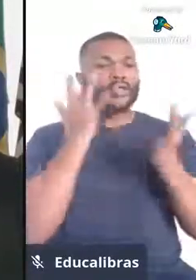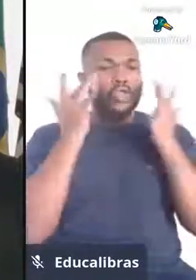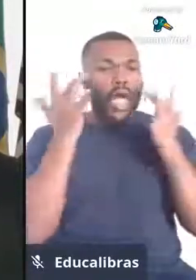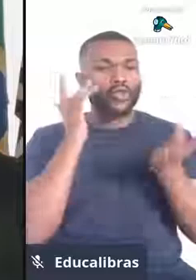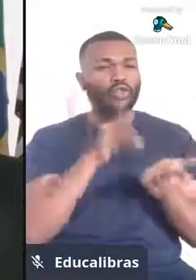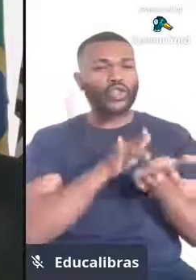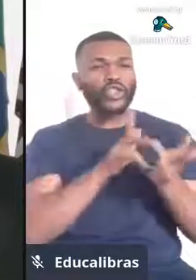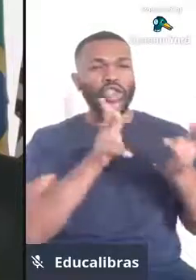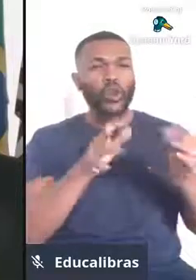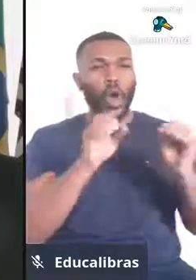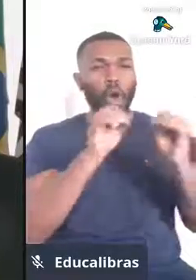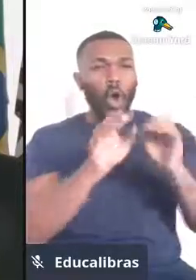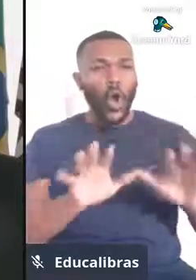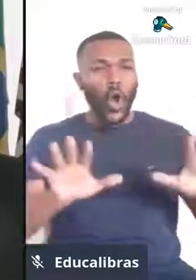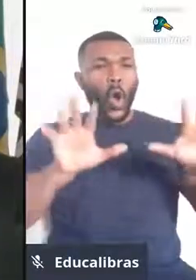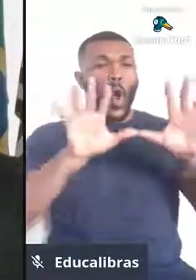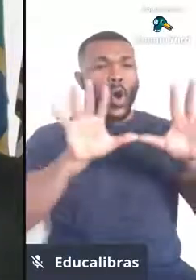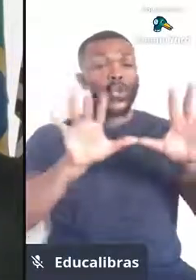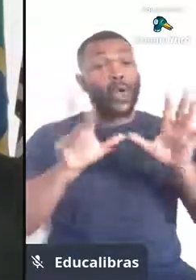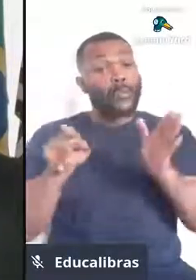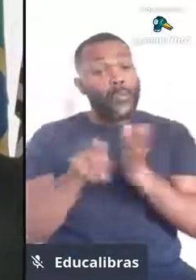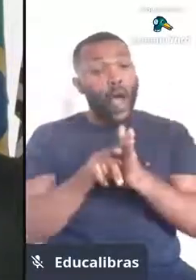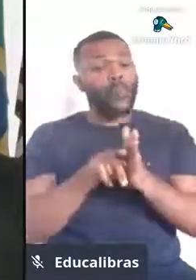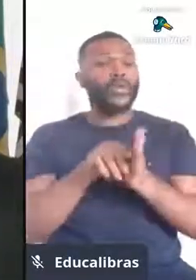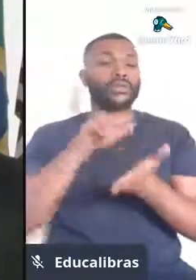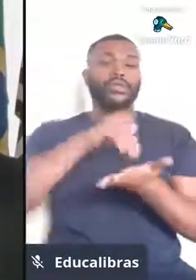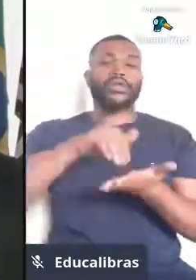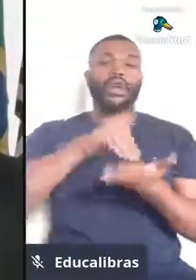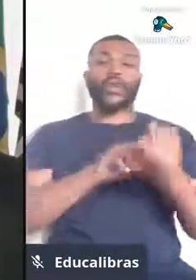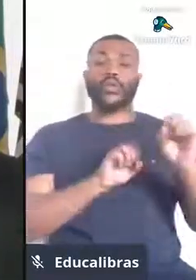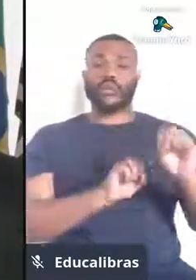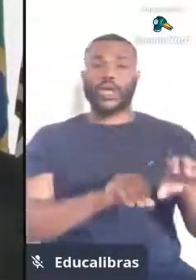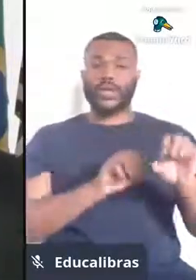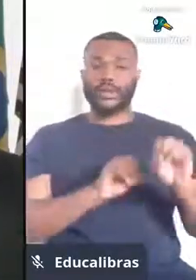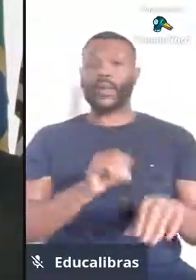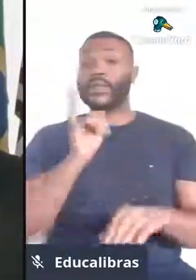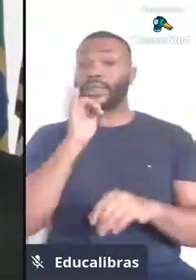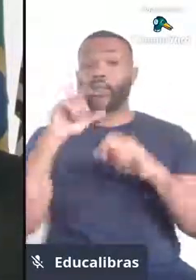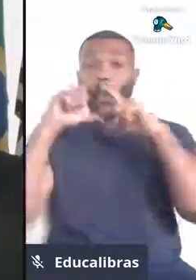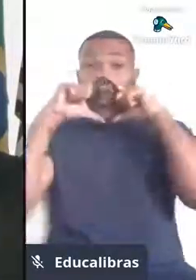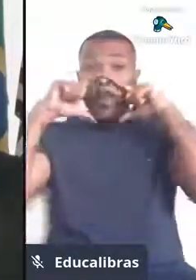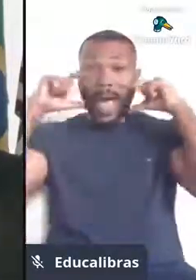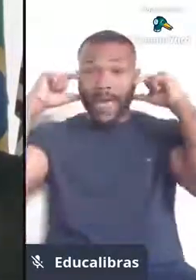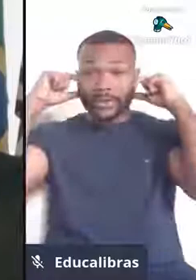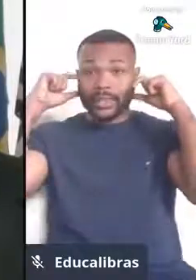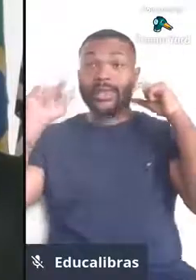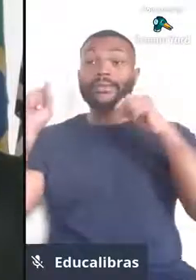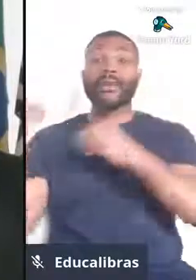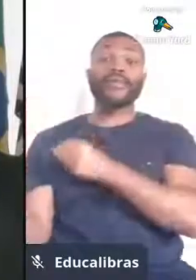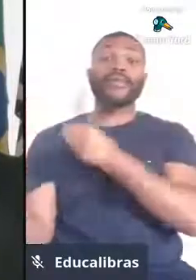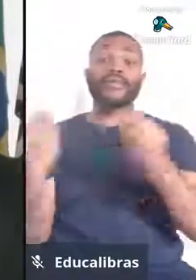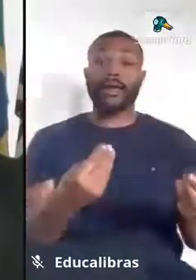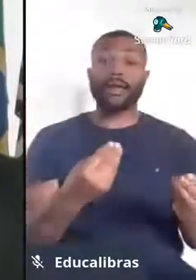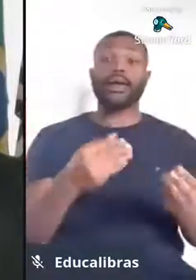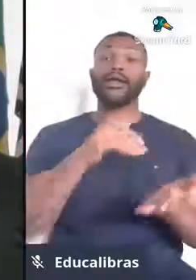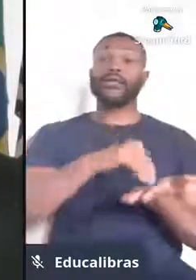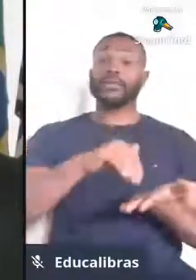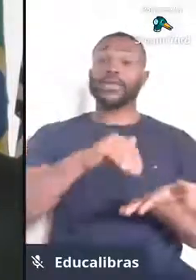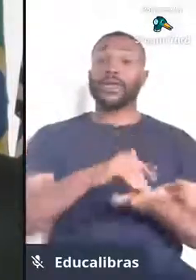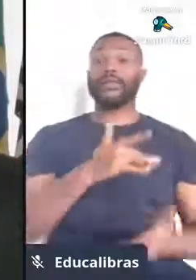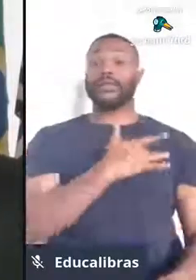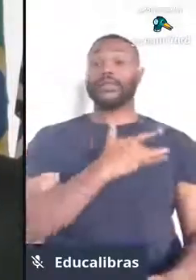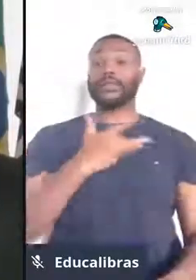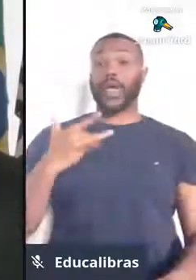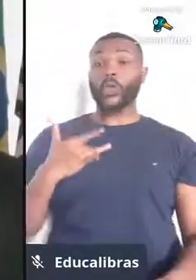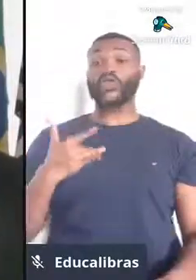campo, né? Quando a gente faz a questão das máscaras, a entrega final é da Secretaria de Saúde, mas a gente faz o meio de